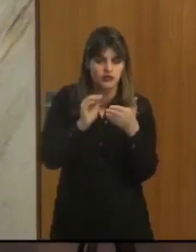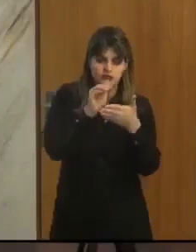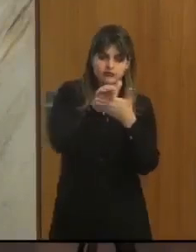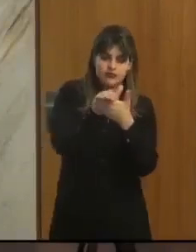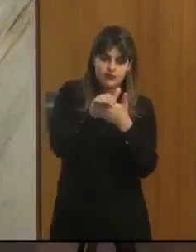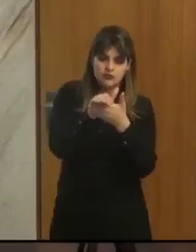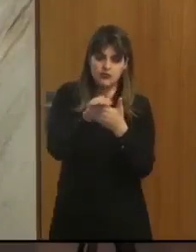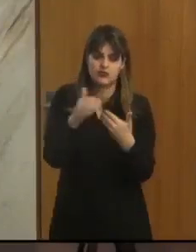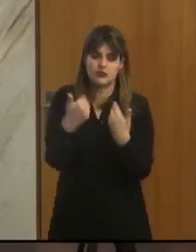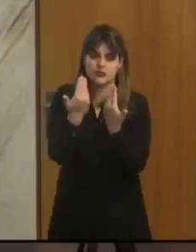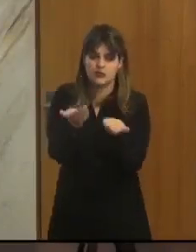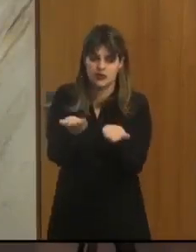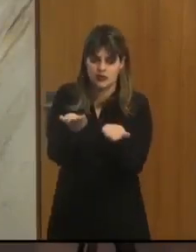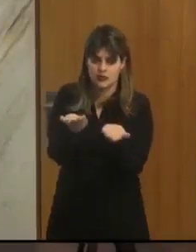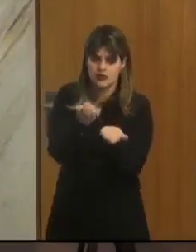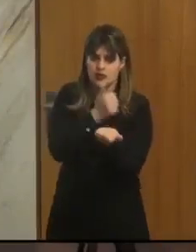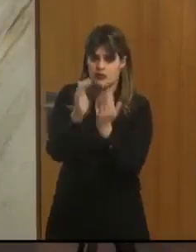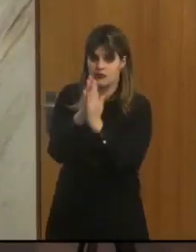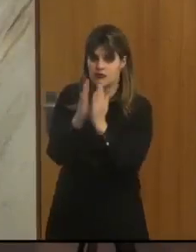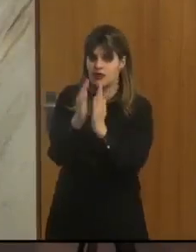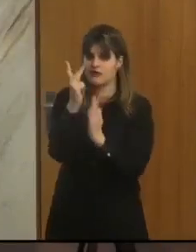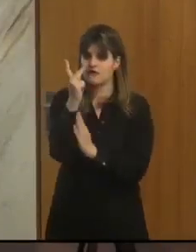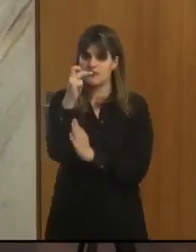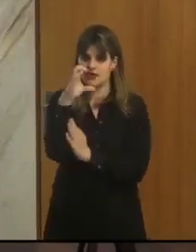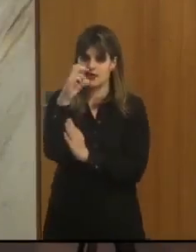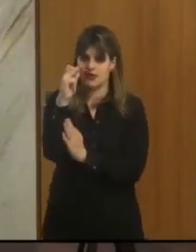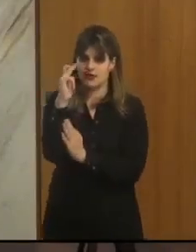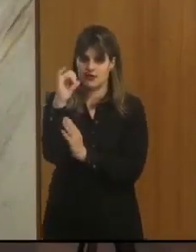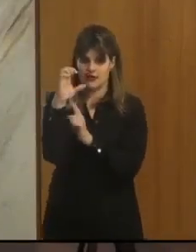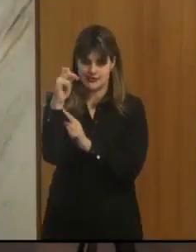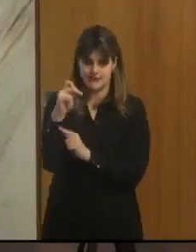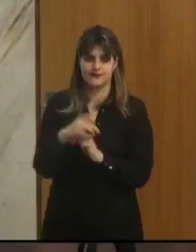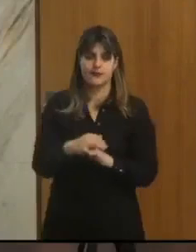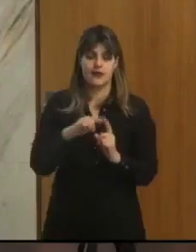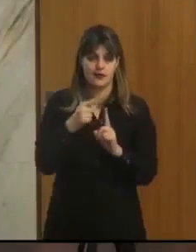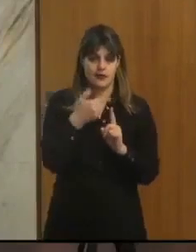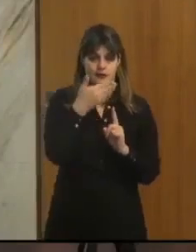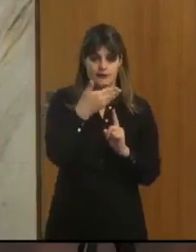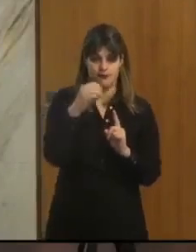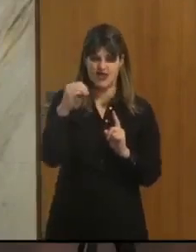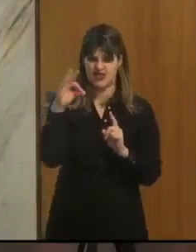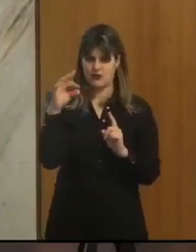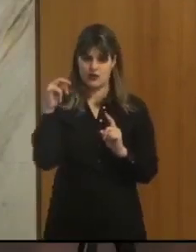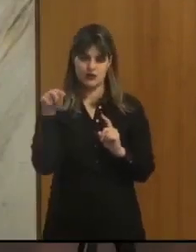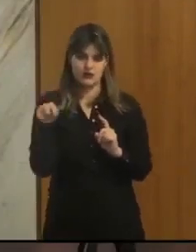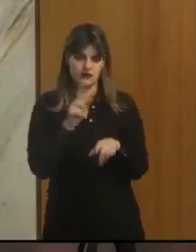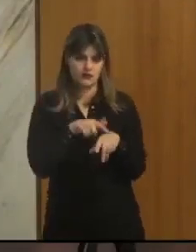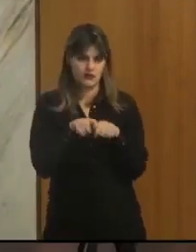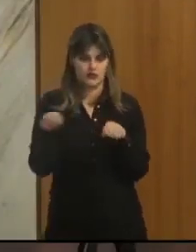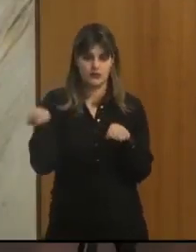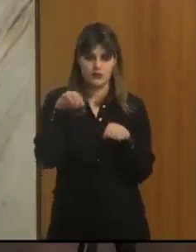passada ao mosteiro da Vacariça, que é em Coimbra. 1043 é um tempo de